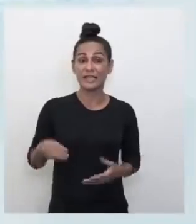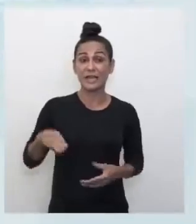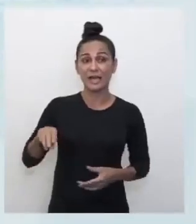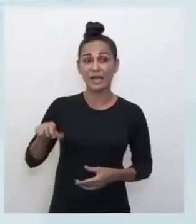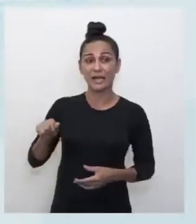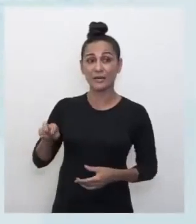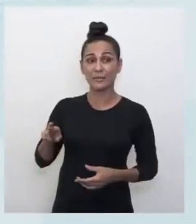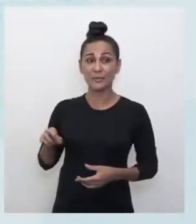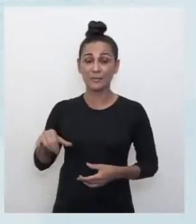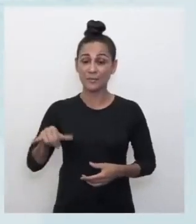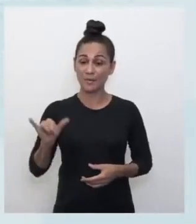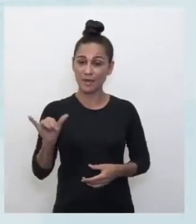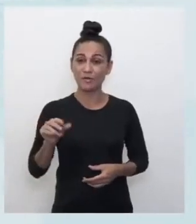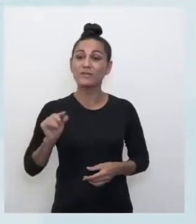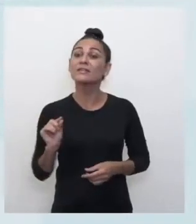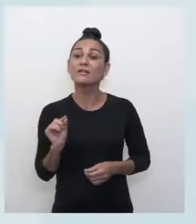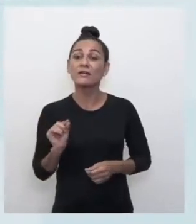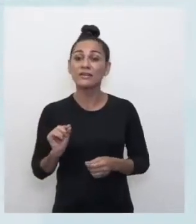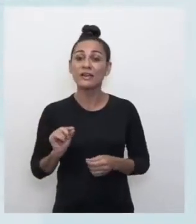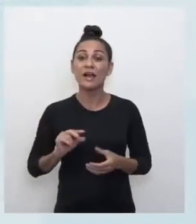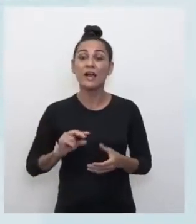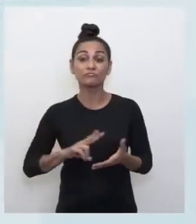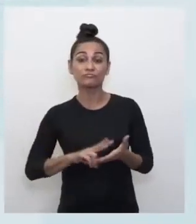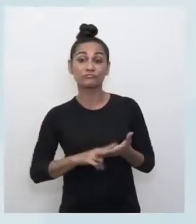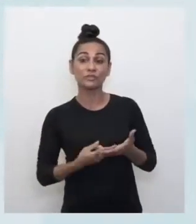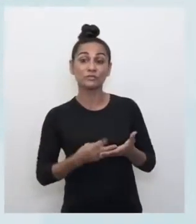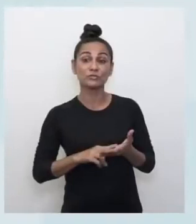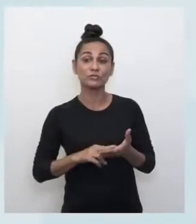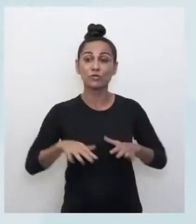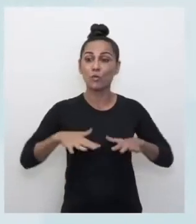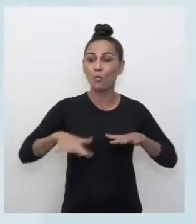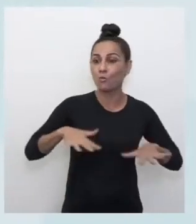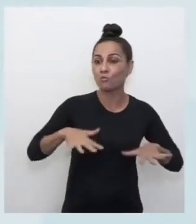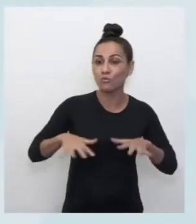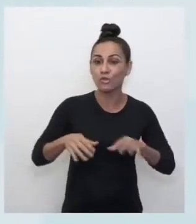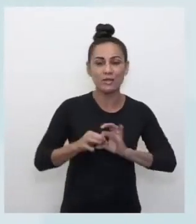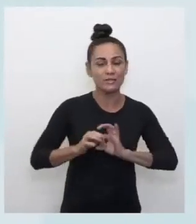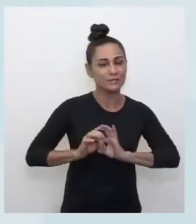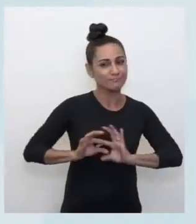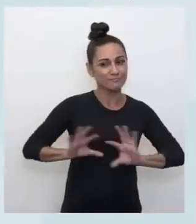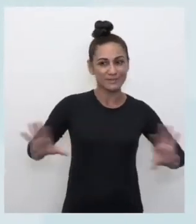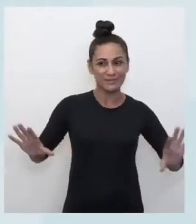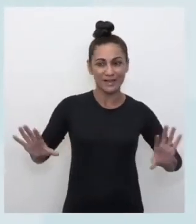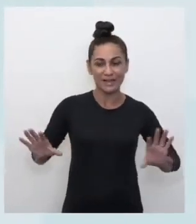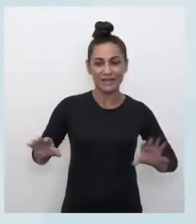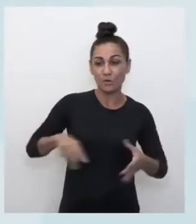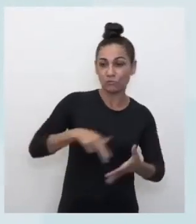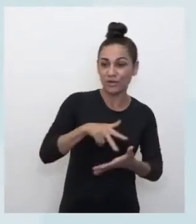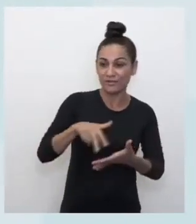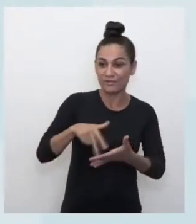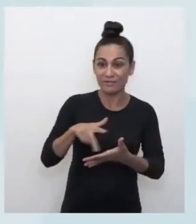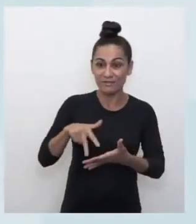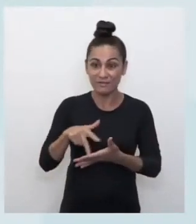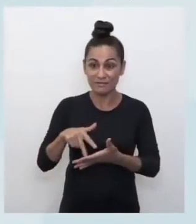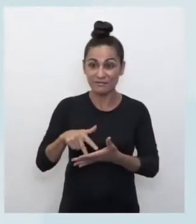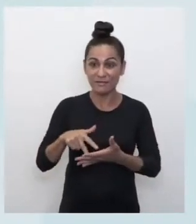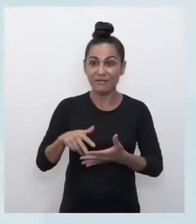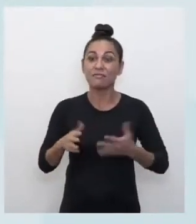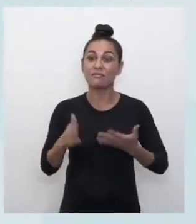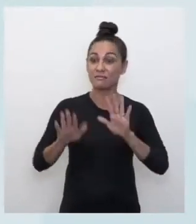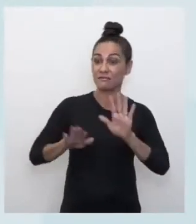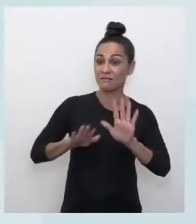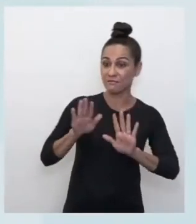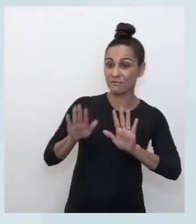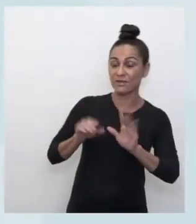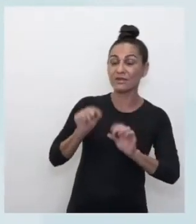ela traduz, né, todos os movimentos aí de liberdade, né? A dança-terapia da Mary Wigman, além de tudo isso, né,